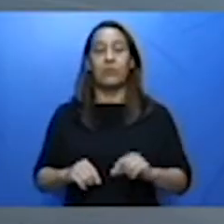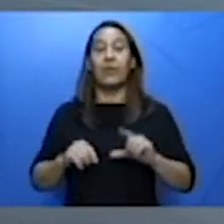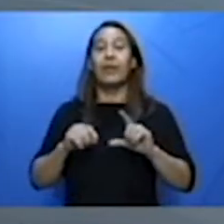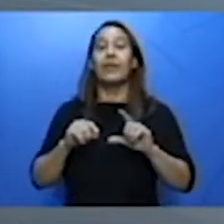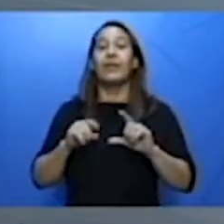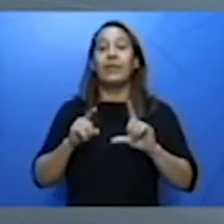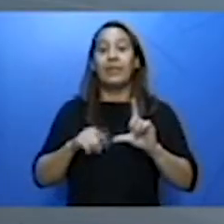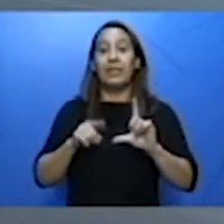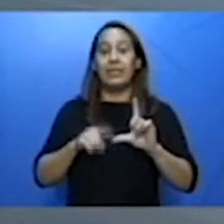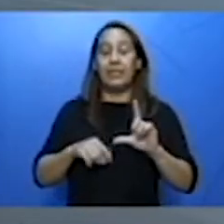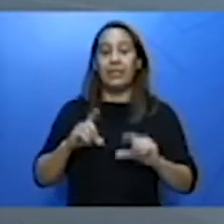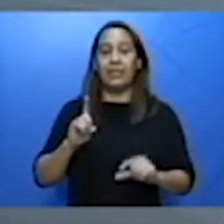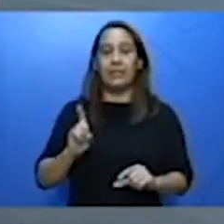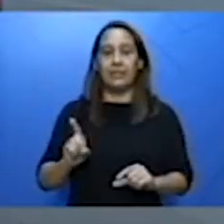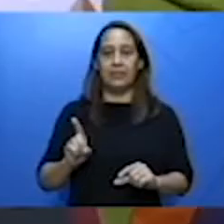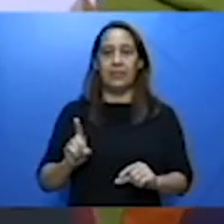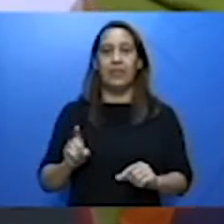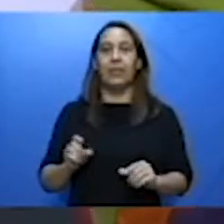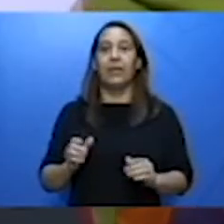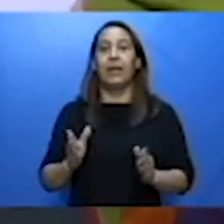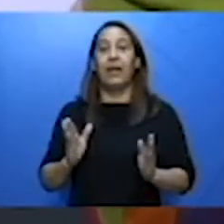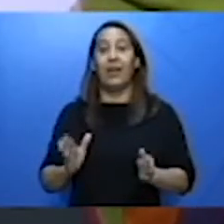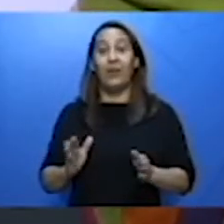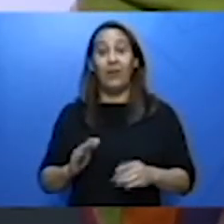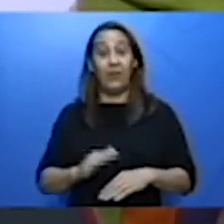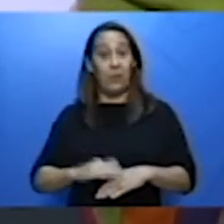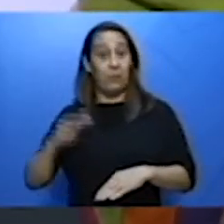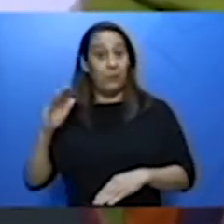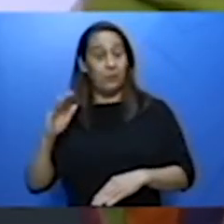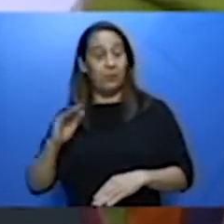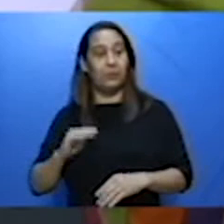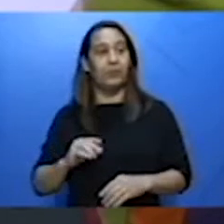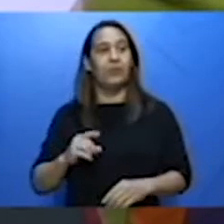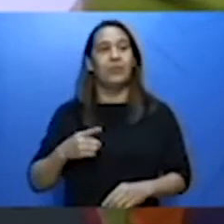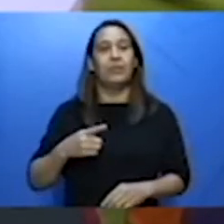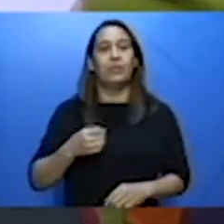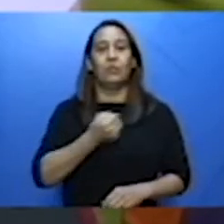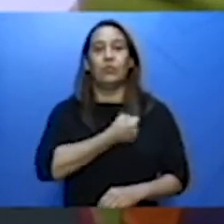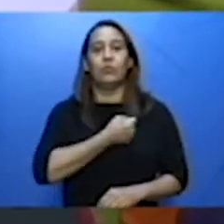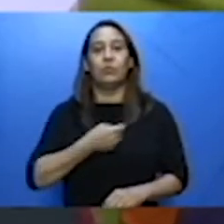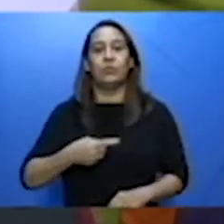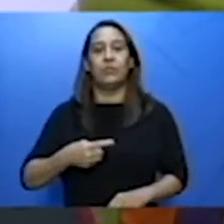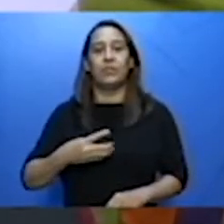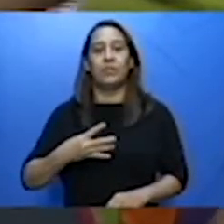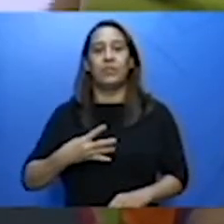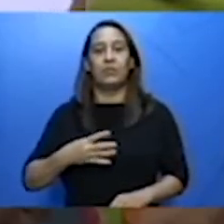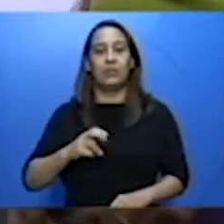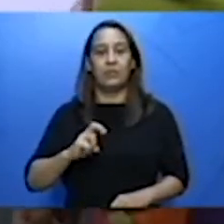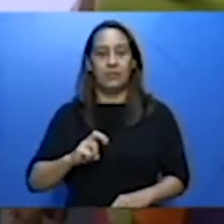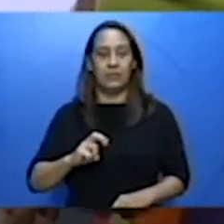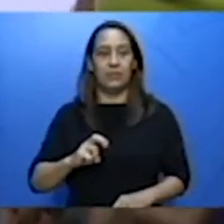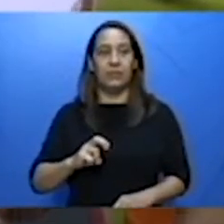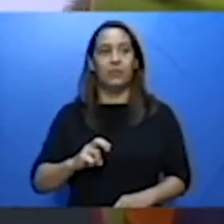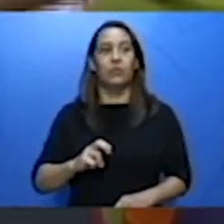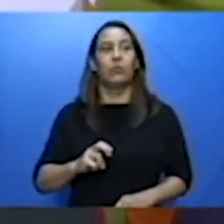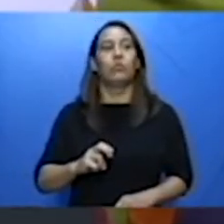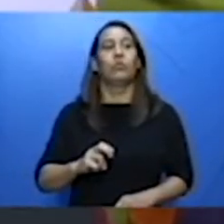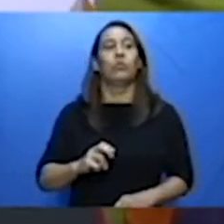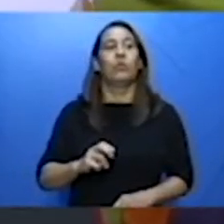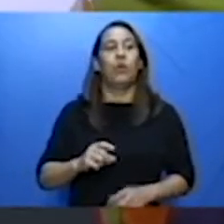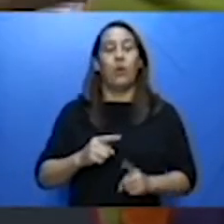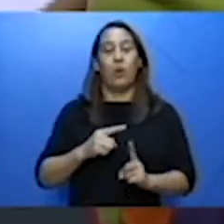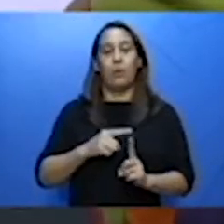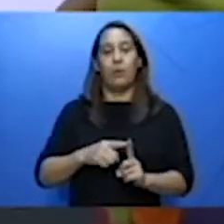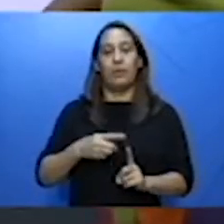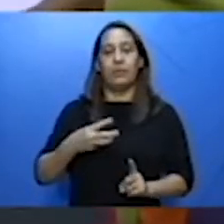Vamos lá, letrinha D. Agora aumentou, tá vendo? 145. Agora eu tenho até a centena,